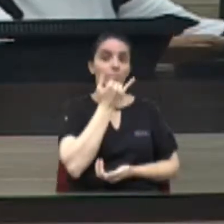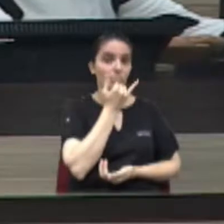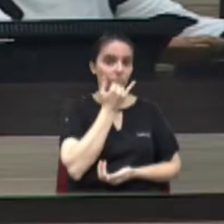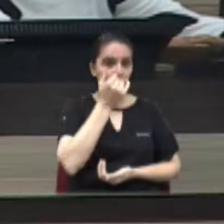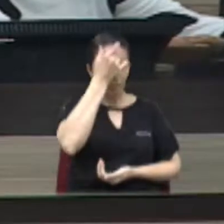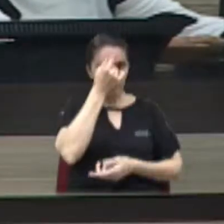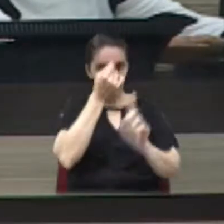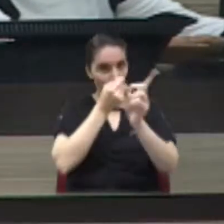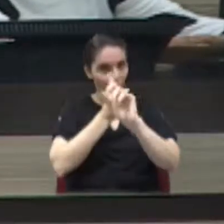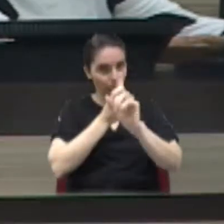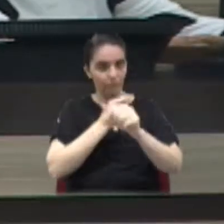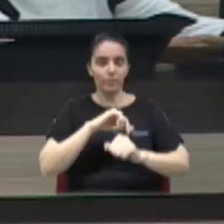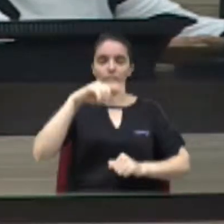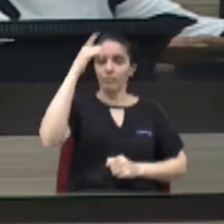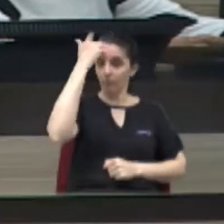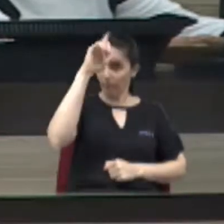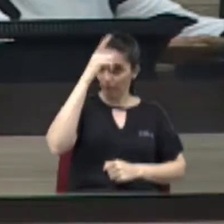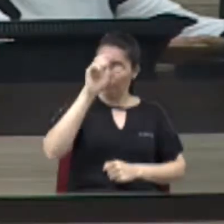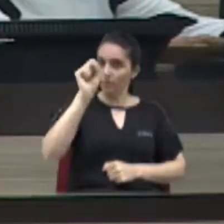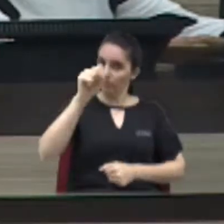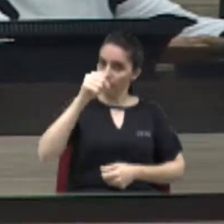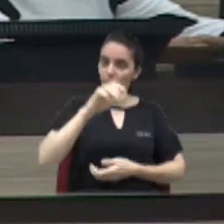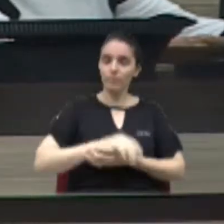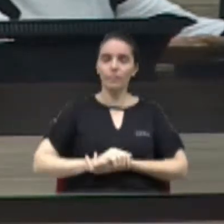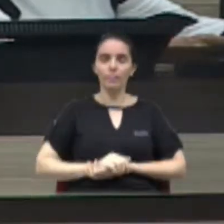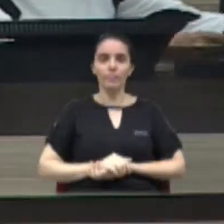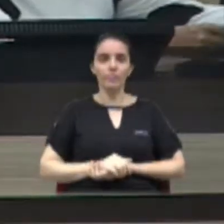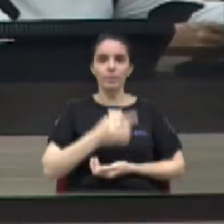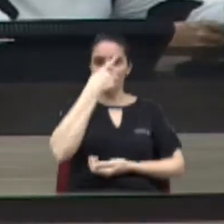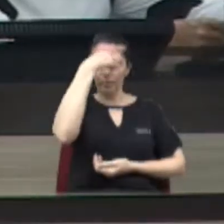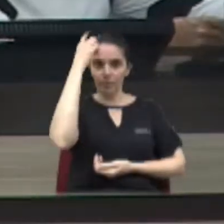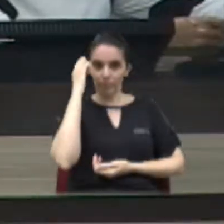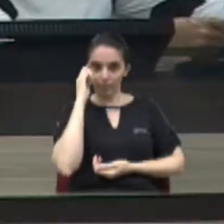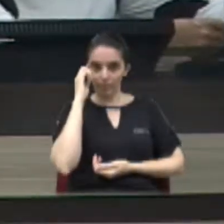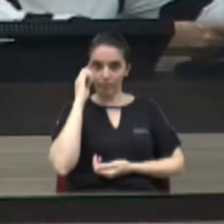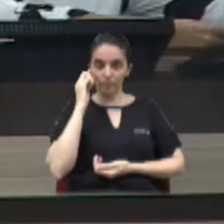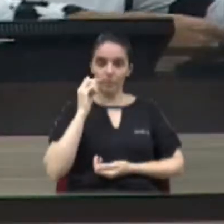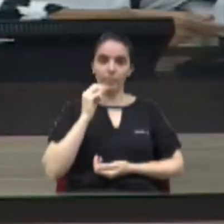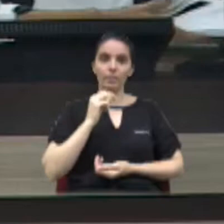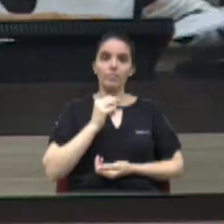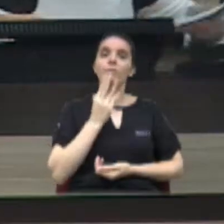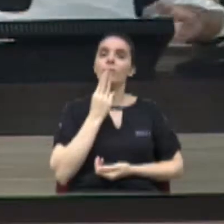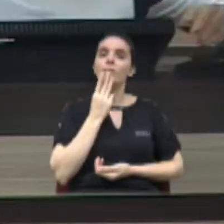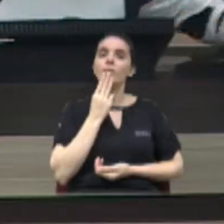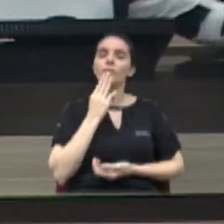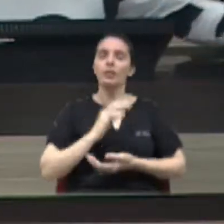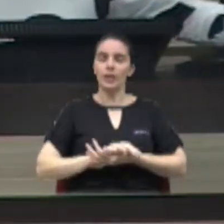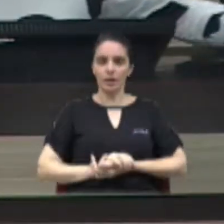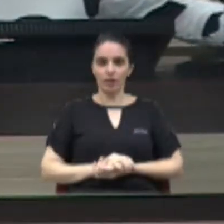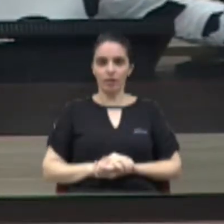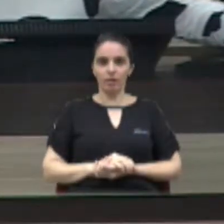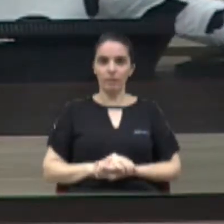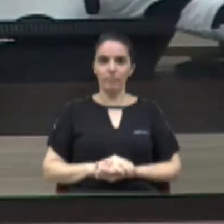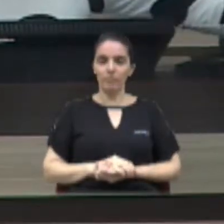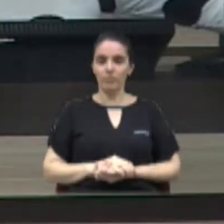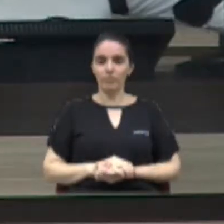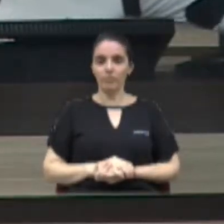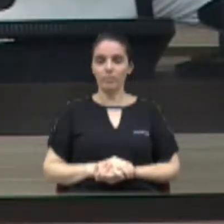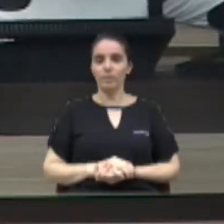não, Sidney Pascotto, Dr. Wagner Barbosa e Wagner de Souza Rodrigues Costa.